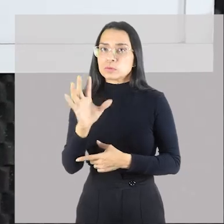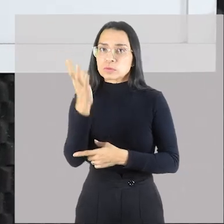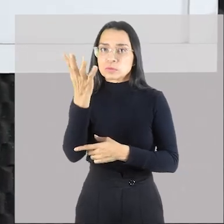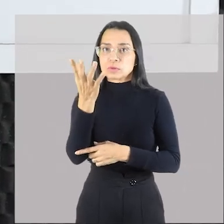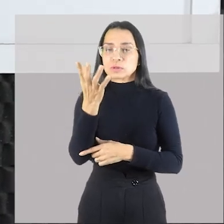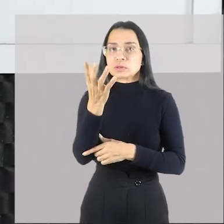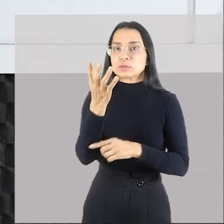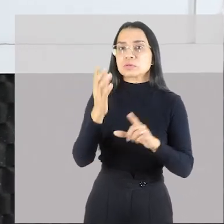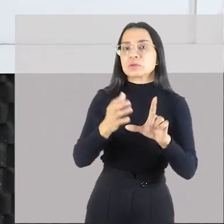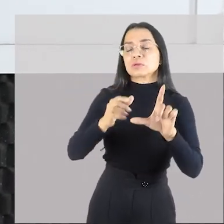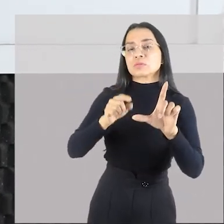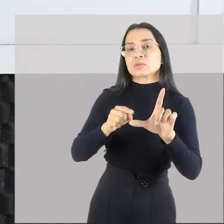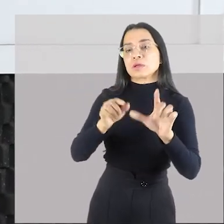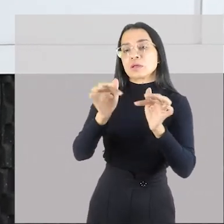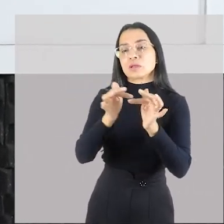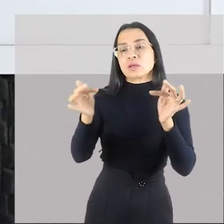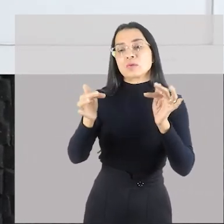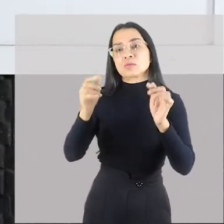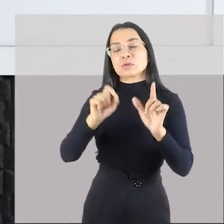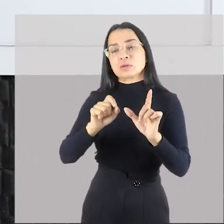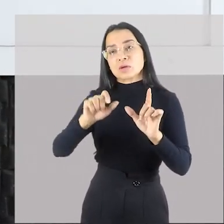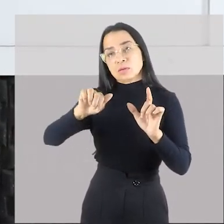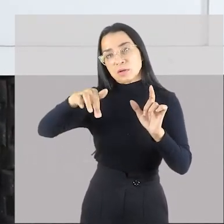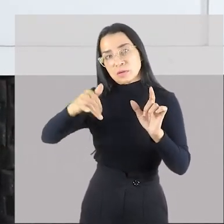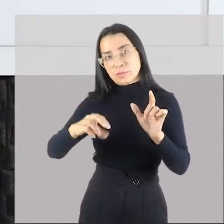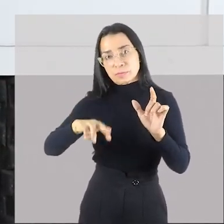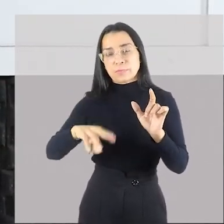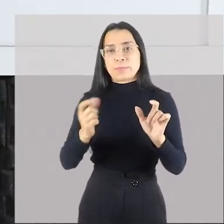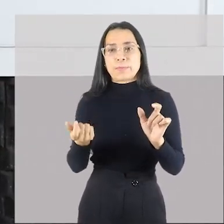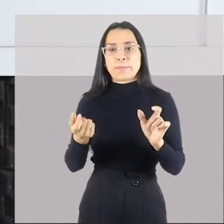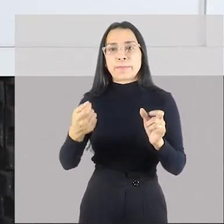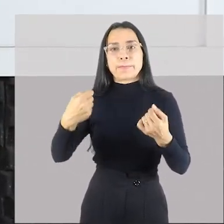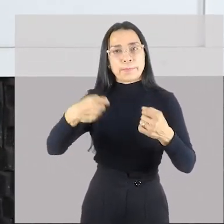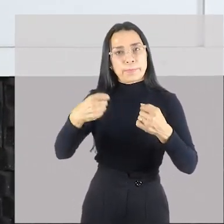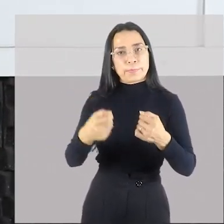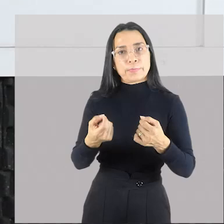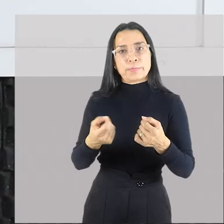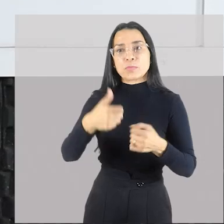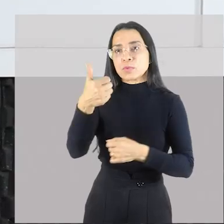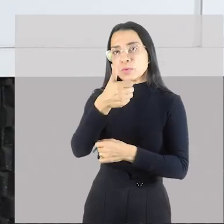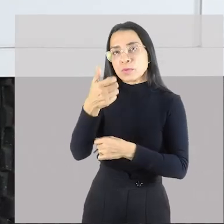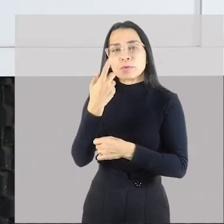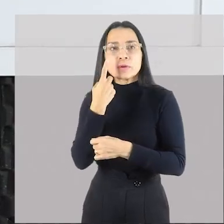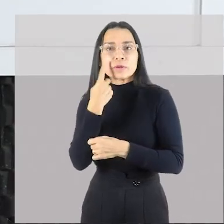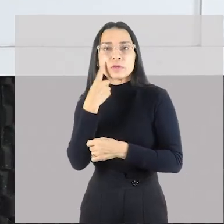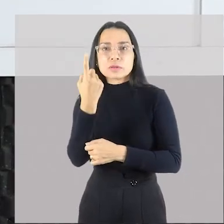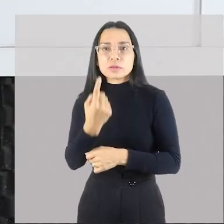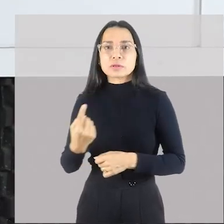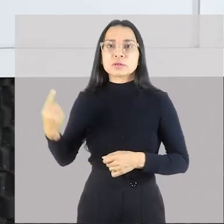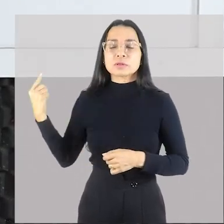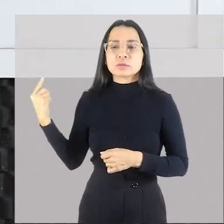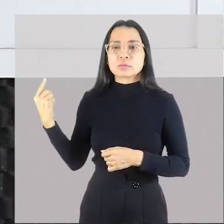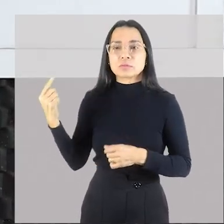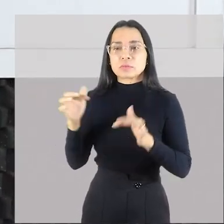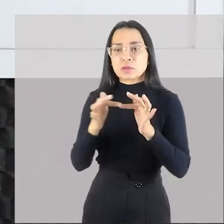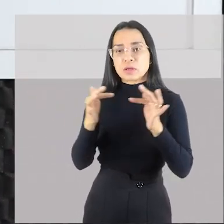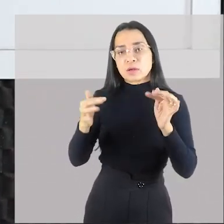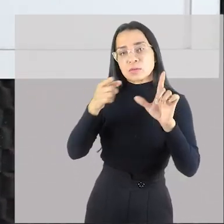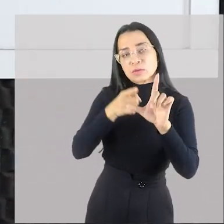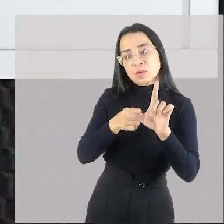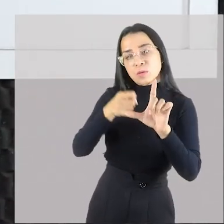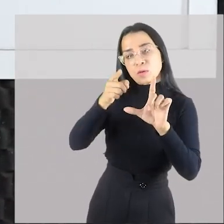poder responder essas três coisas, a gente tem que analisar função crescente. A função é crescente quando